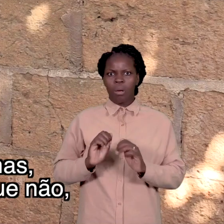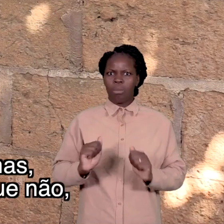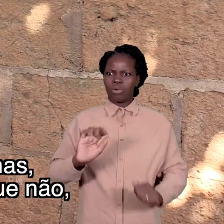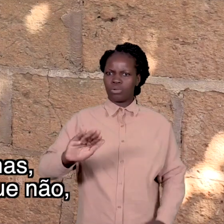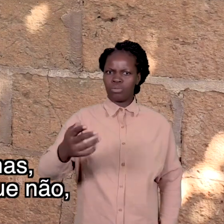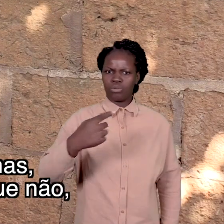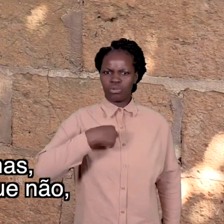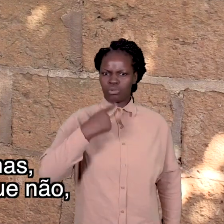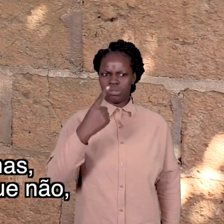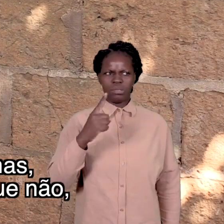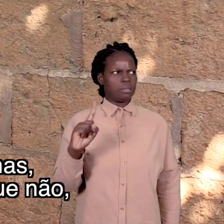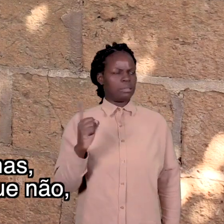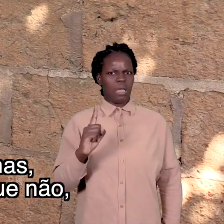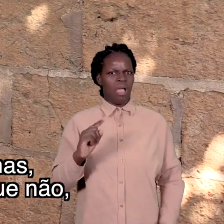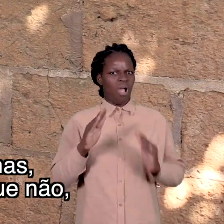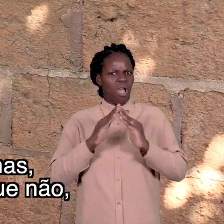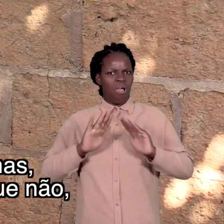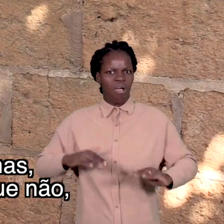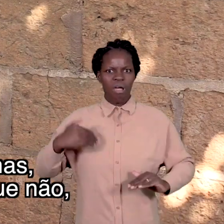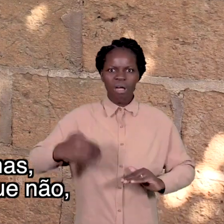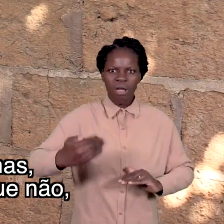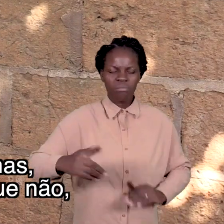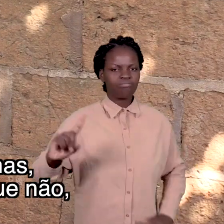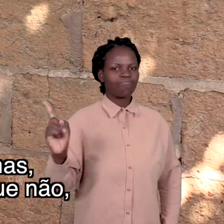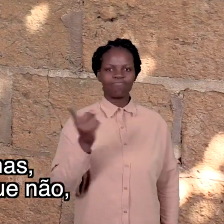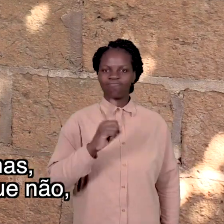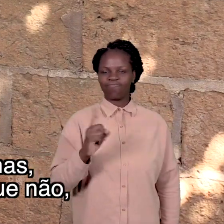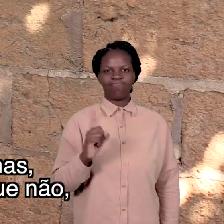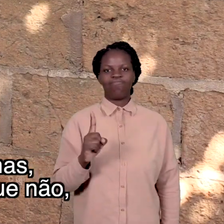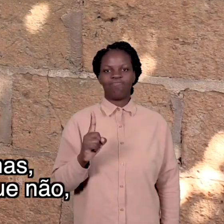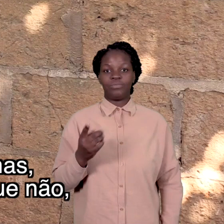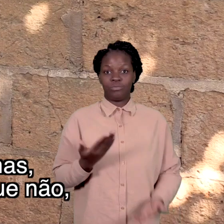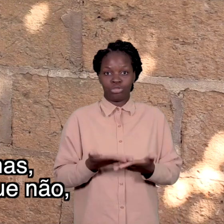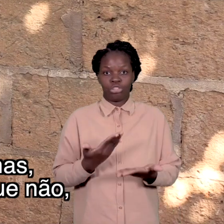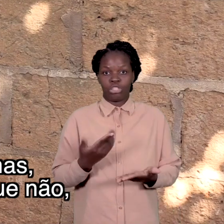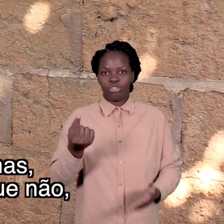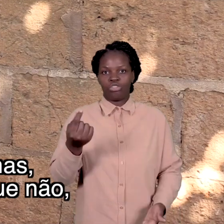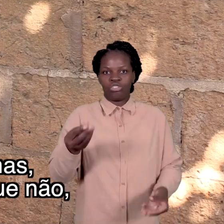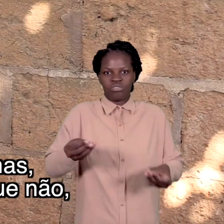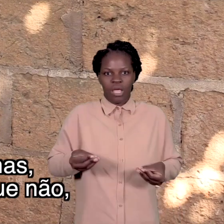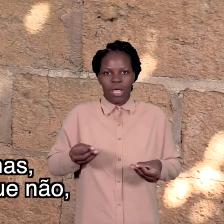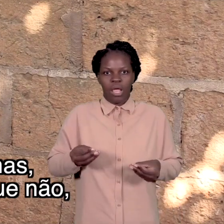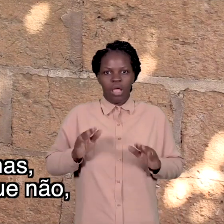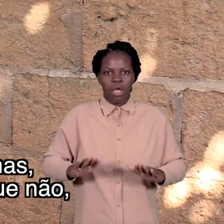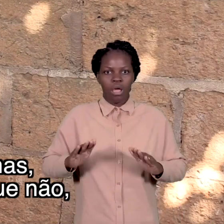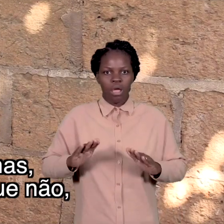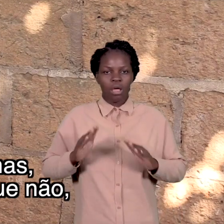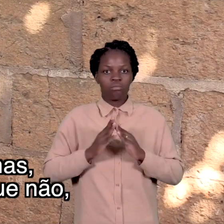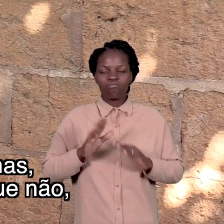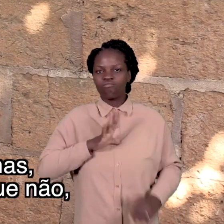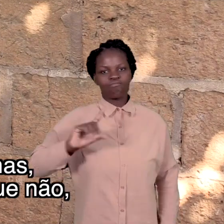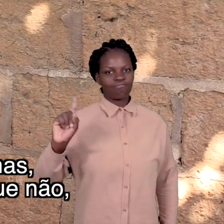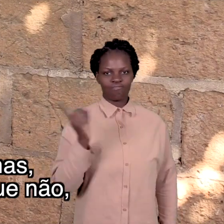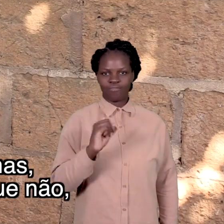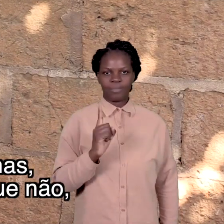vai me render em nada, não vai me dar nada. Então, a razão pela qual eu optei em